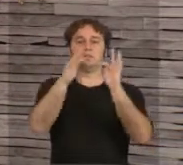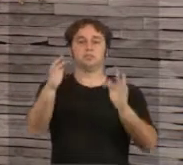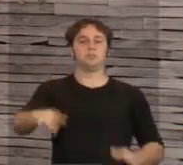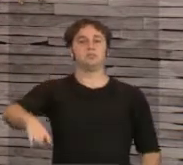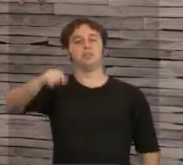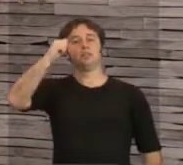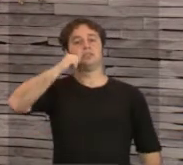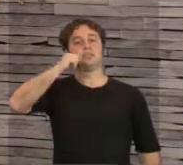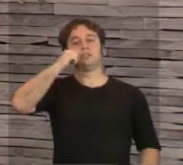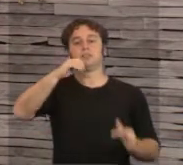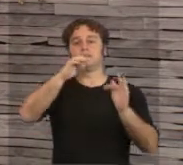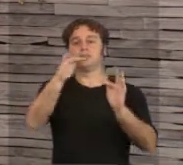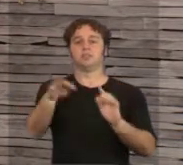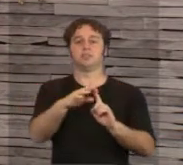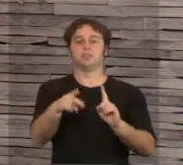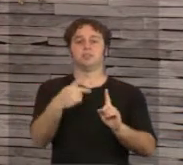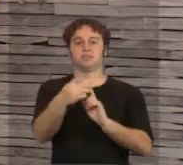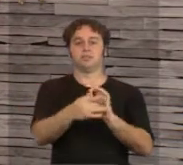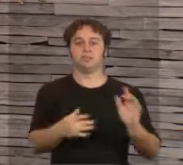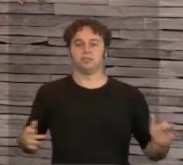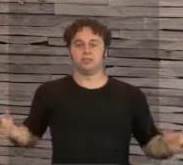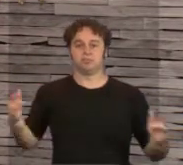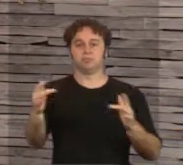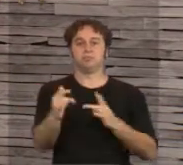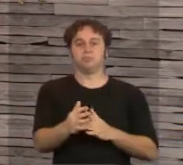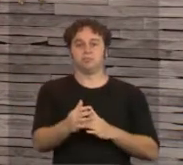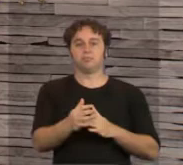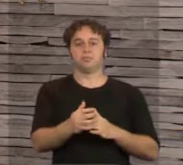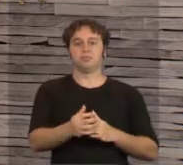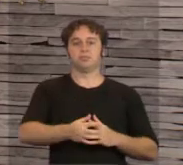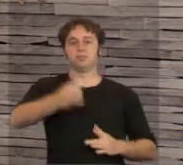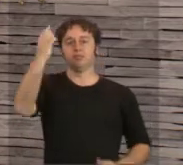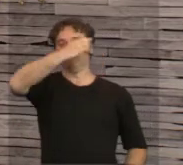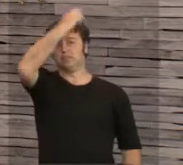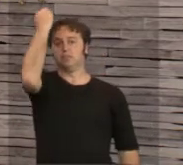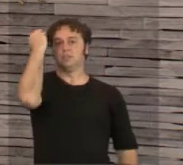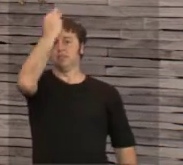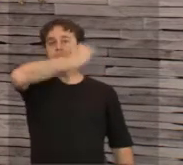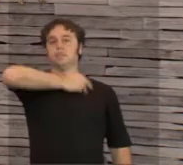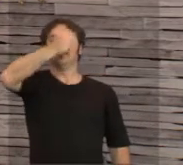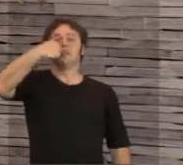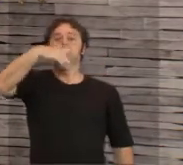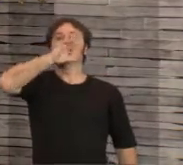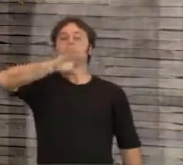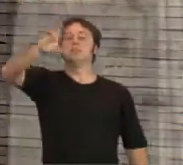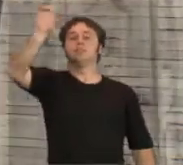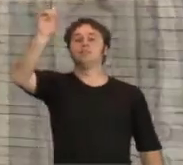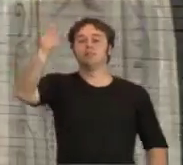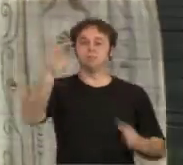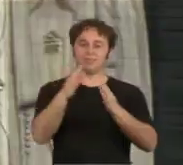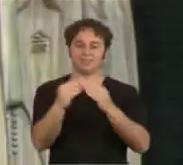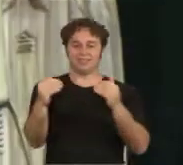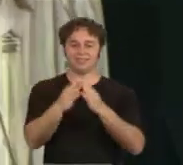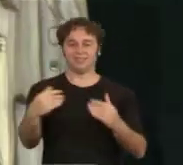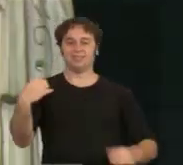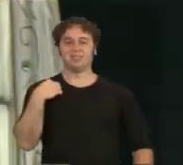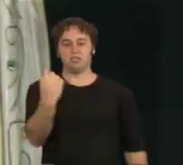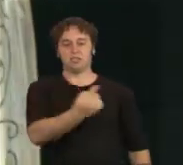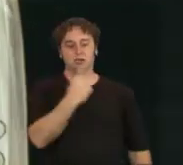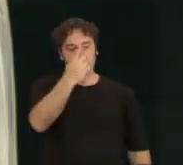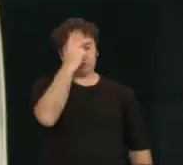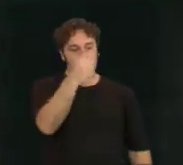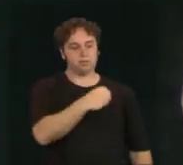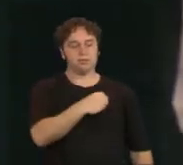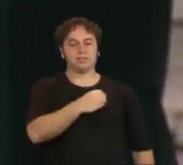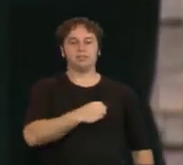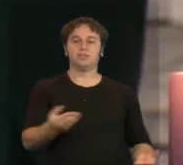é convosco. Bendita sois vós entre as mulheres, e bendito é o fruto do vosso ventre, Jesus. Santa Maria, Mãe de Deus,